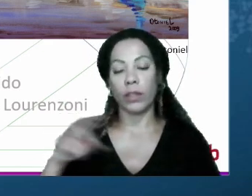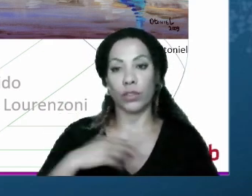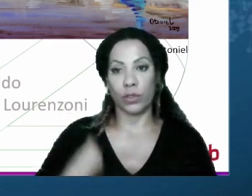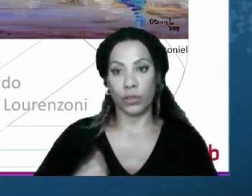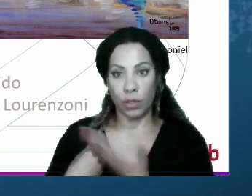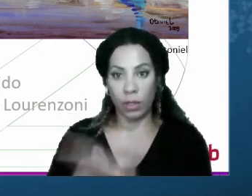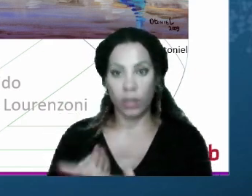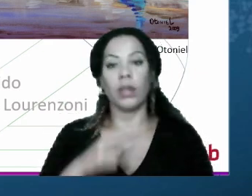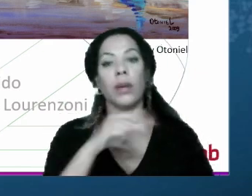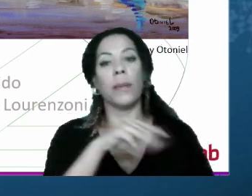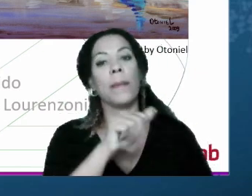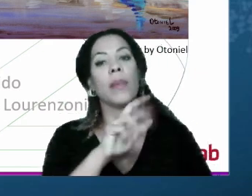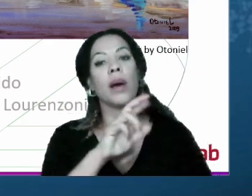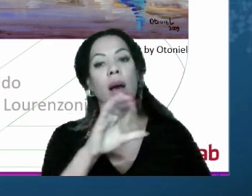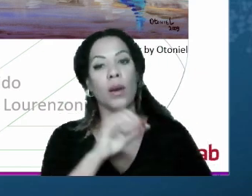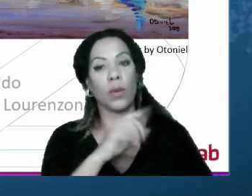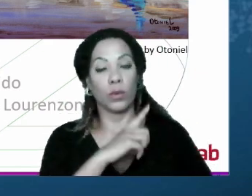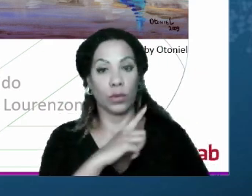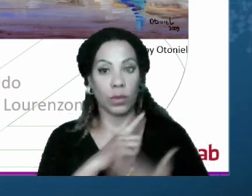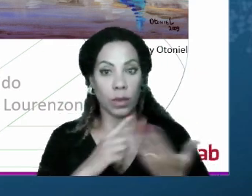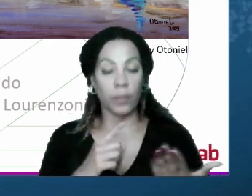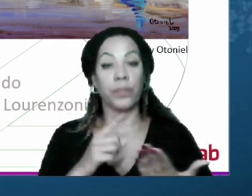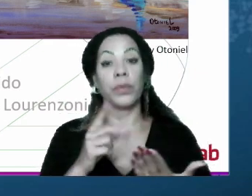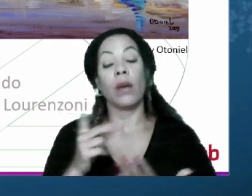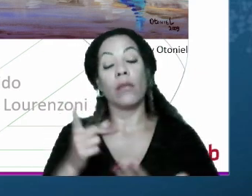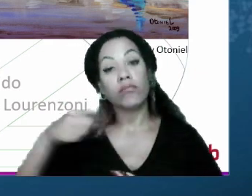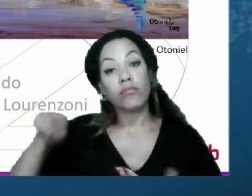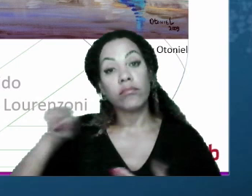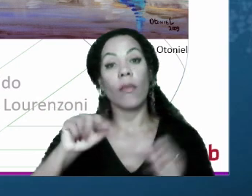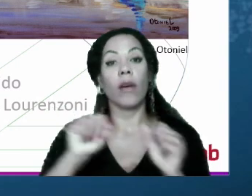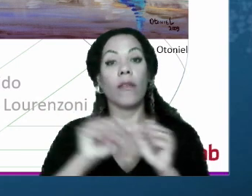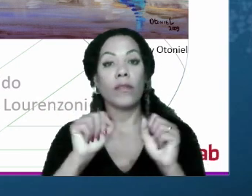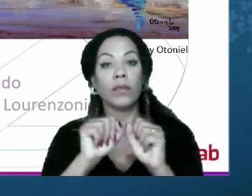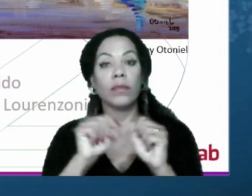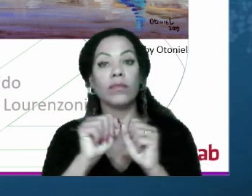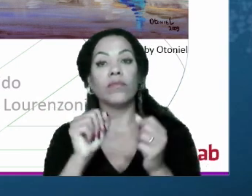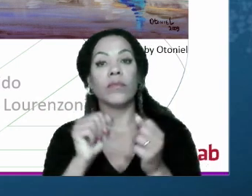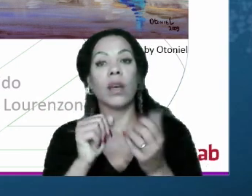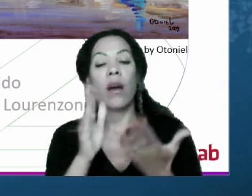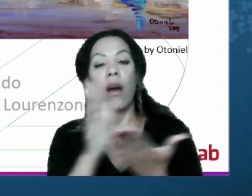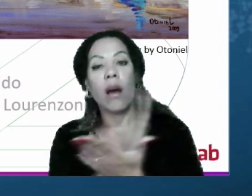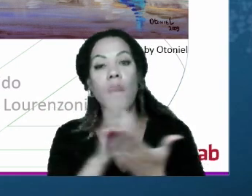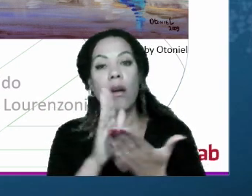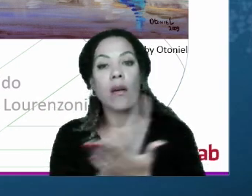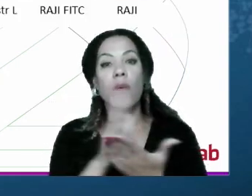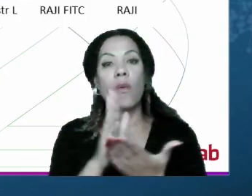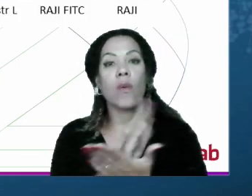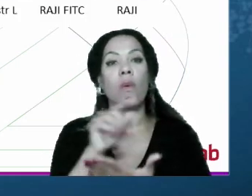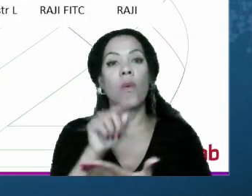Giovanni Cyr, e eles desenharam algumas